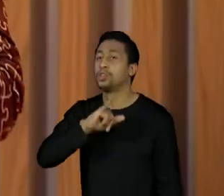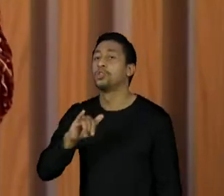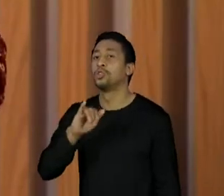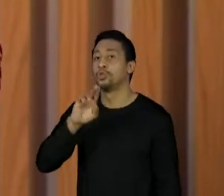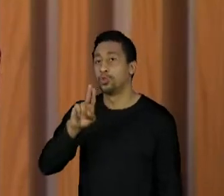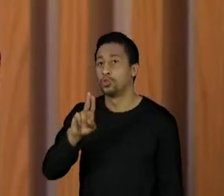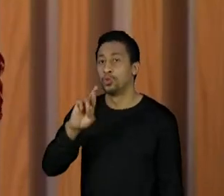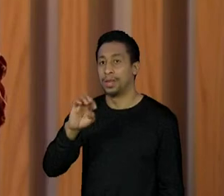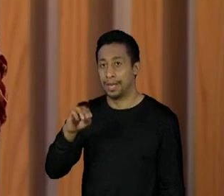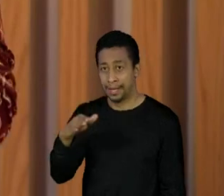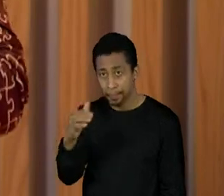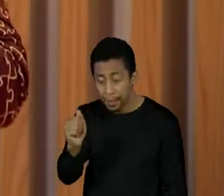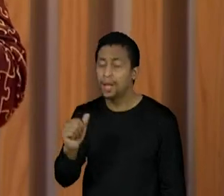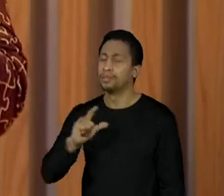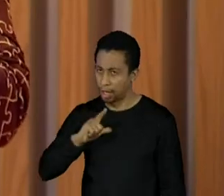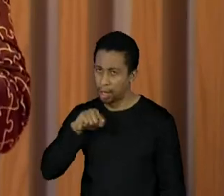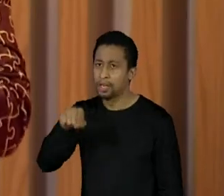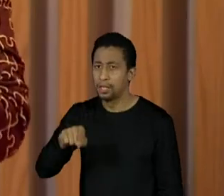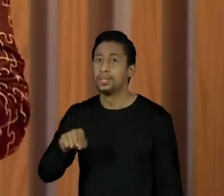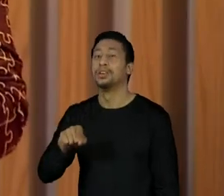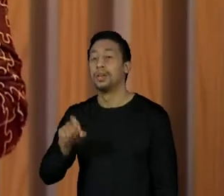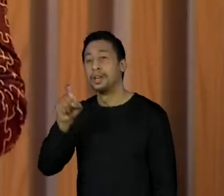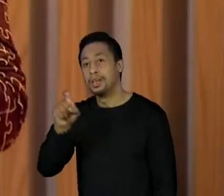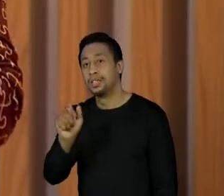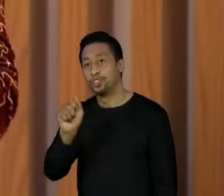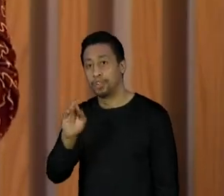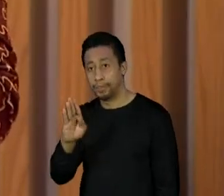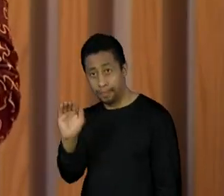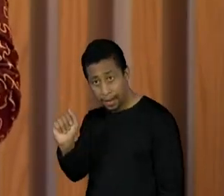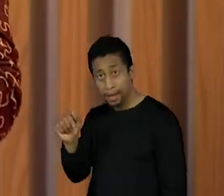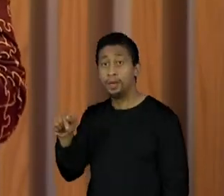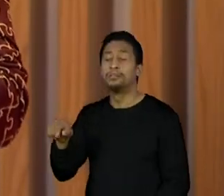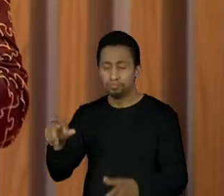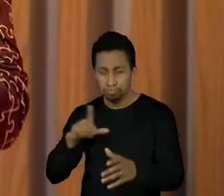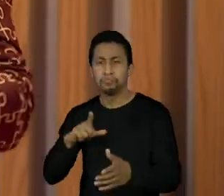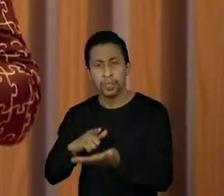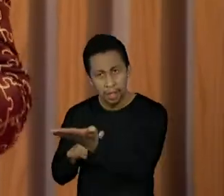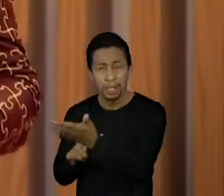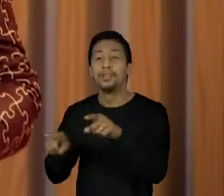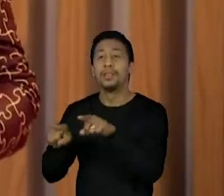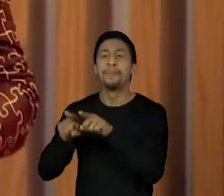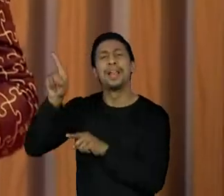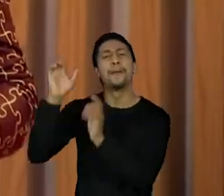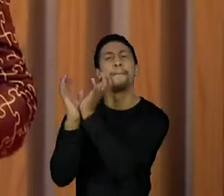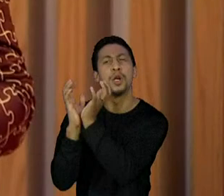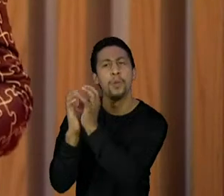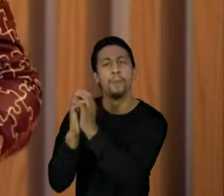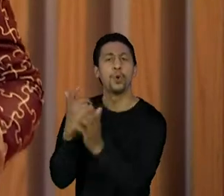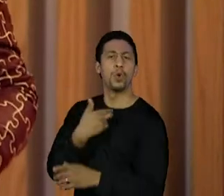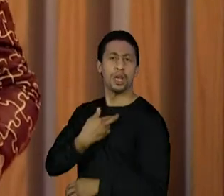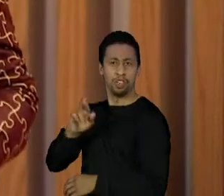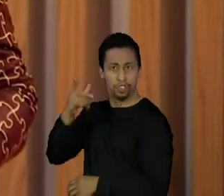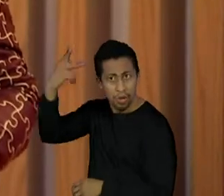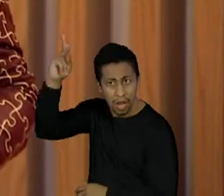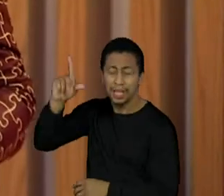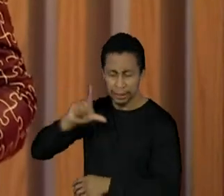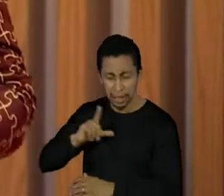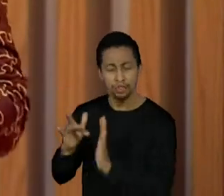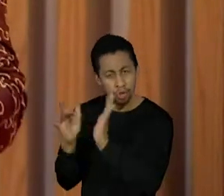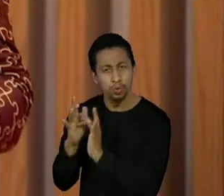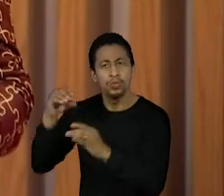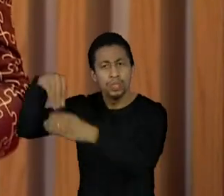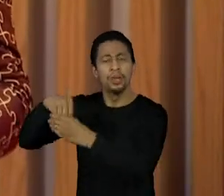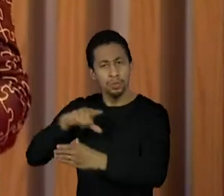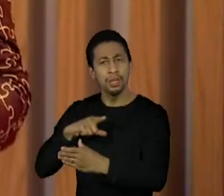Sagrada, está no Xambá, está no Xangô de Pernambuco, até hoje está. Você vai lá, eu sou linguista, né? E, portanto, minha